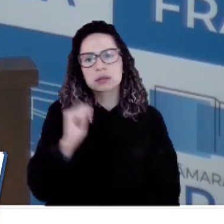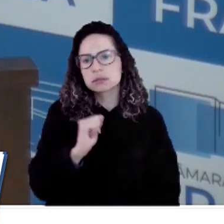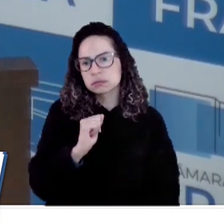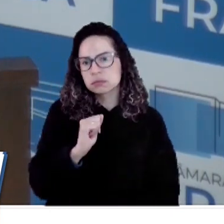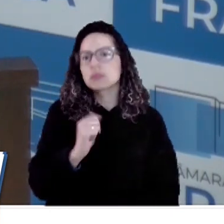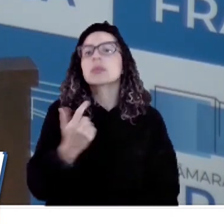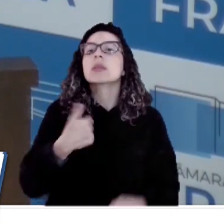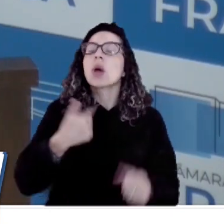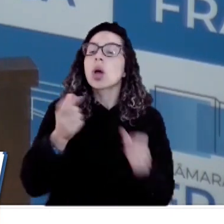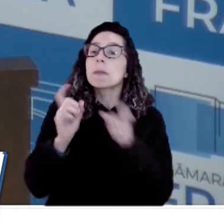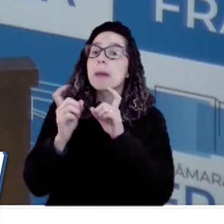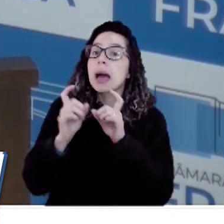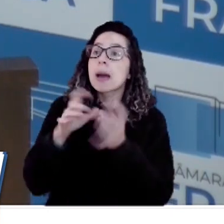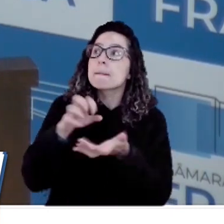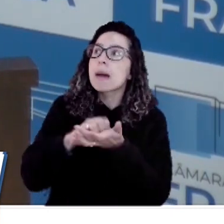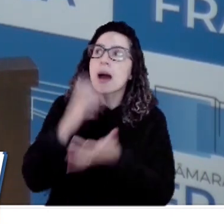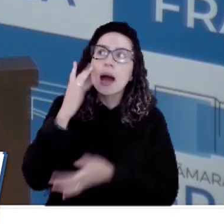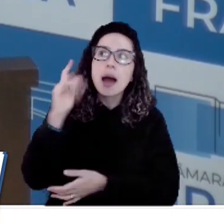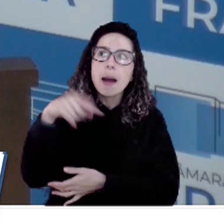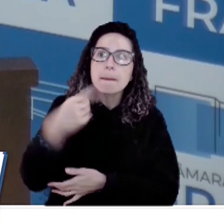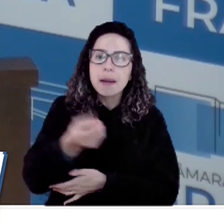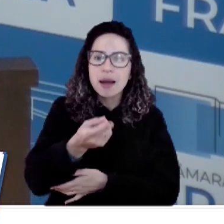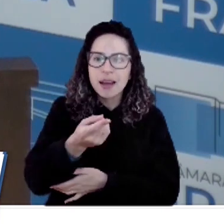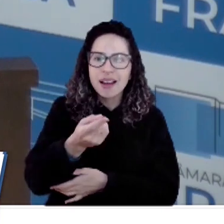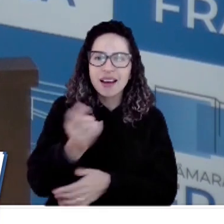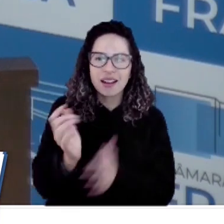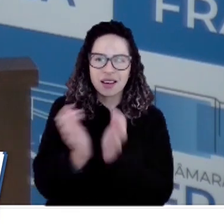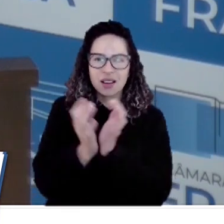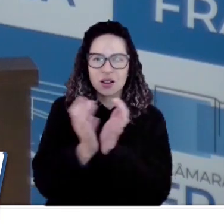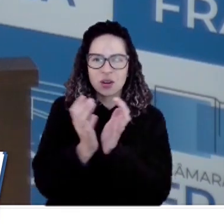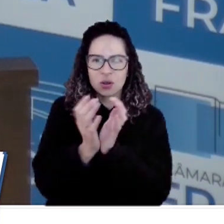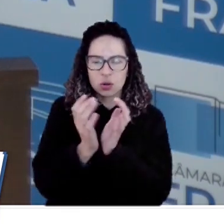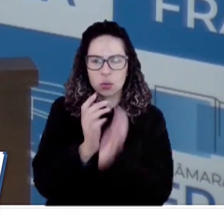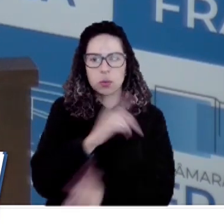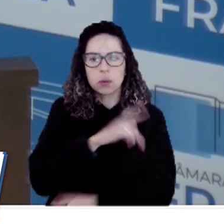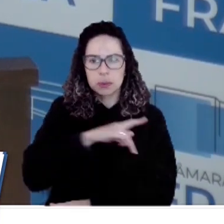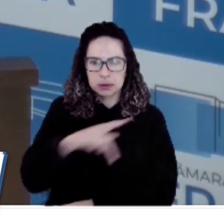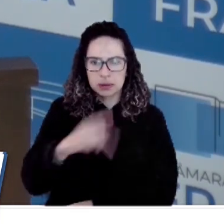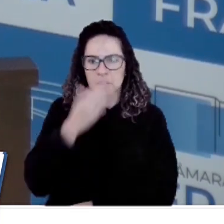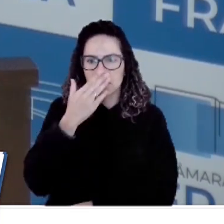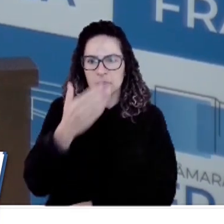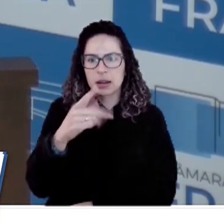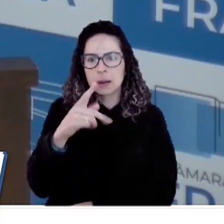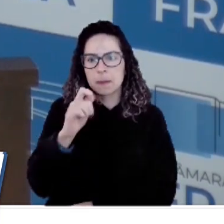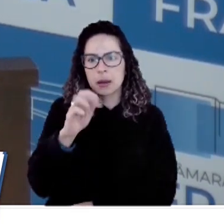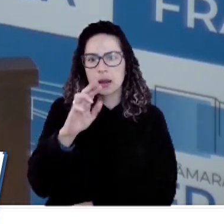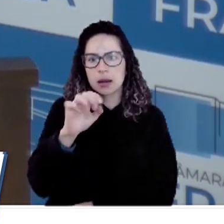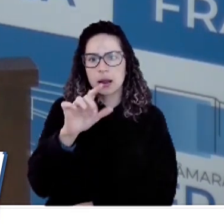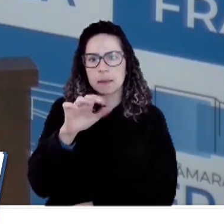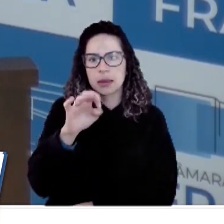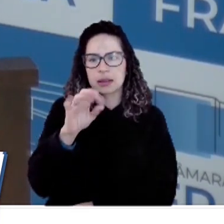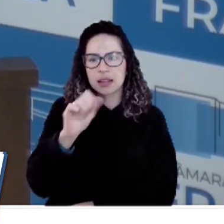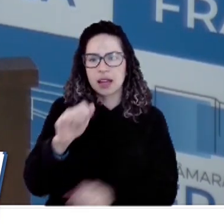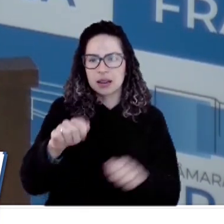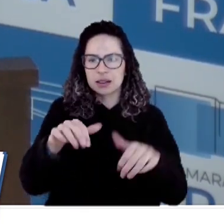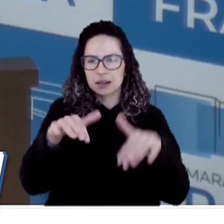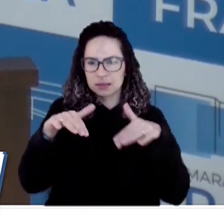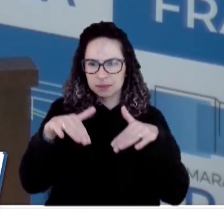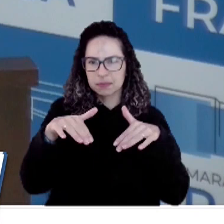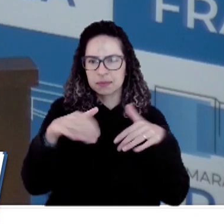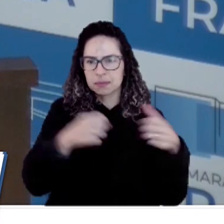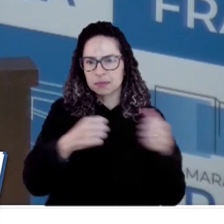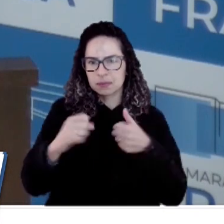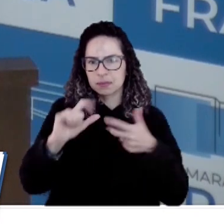reunião marcada amanhã com a frente parlamentar, com o presidente da frente parlamentar da Assembleia Legislativa, que também